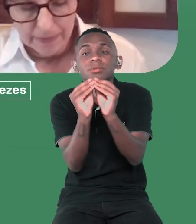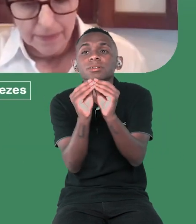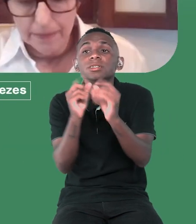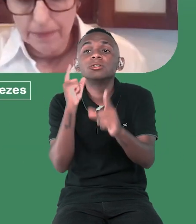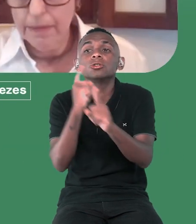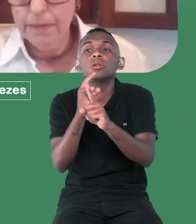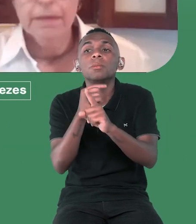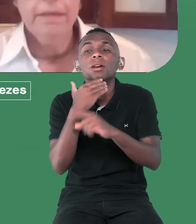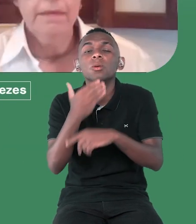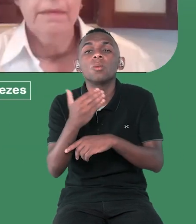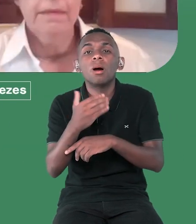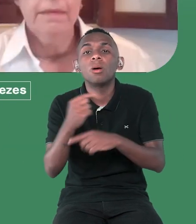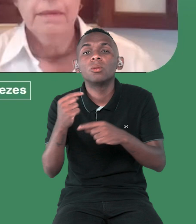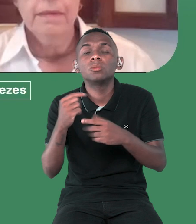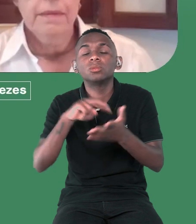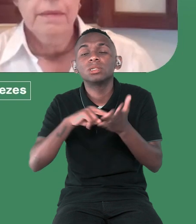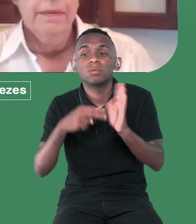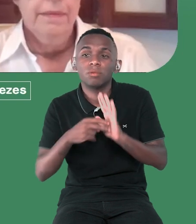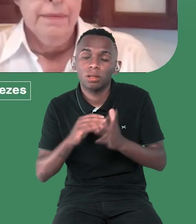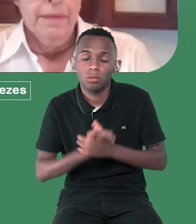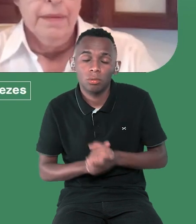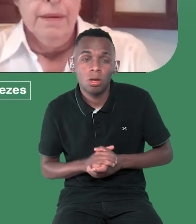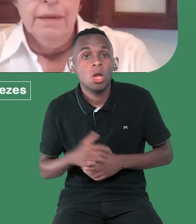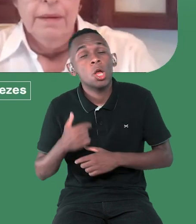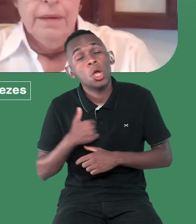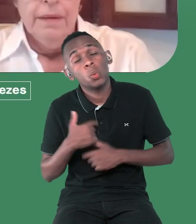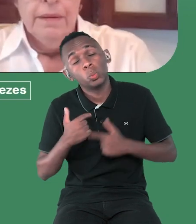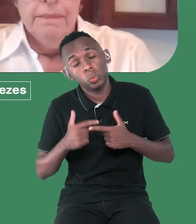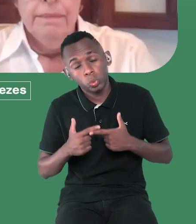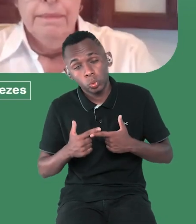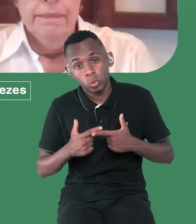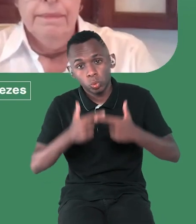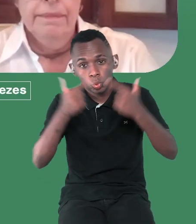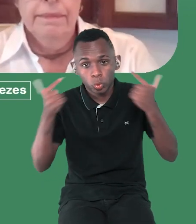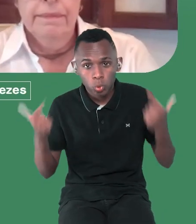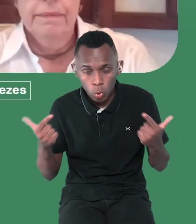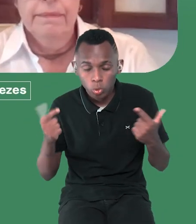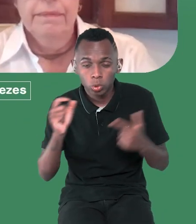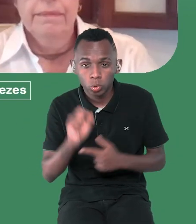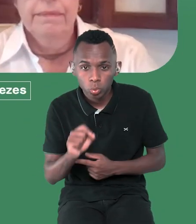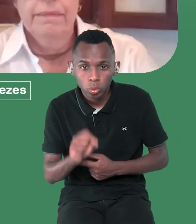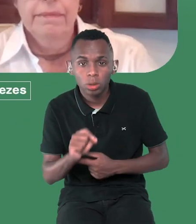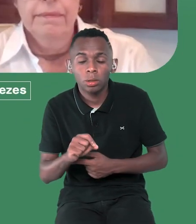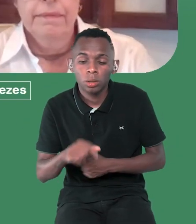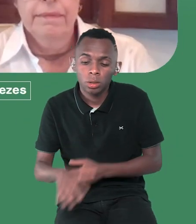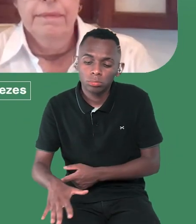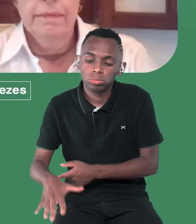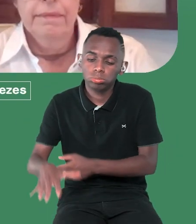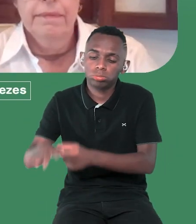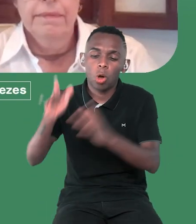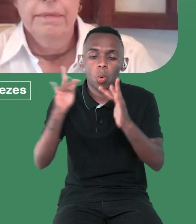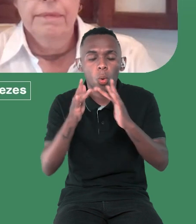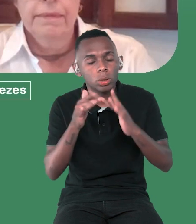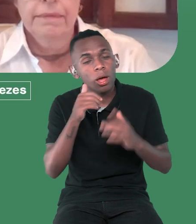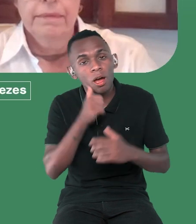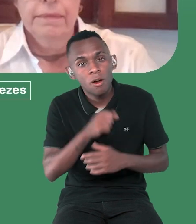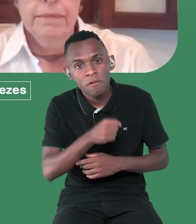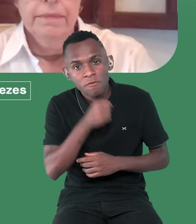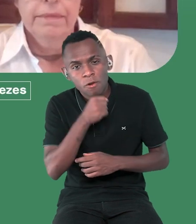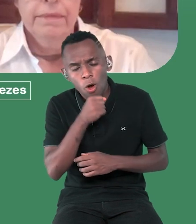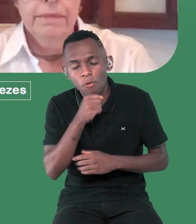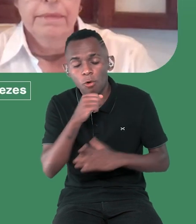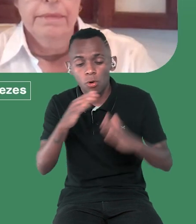era o som daquilo. E eu tive a sorte de passar a infância na casa da minha avó, né? Eu morava